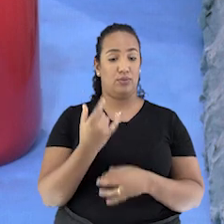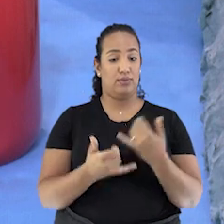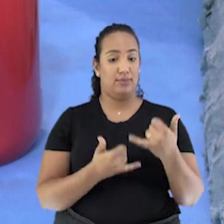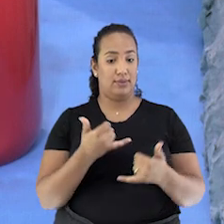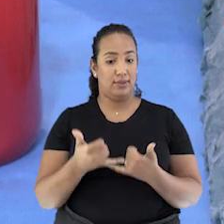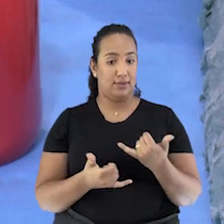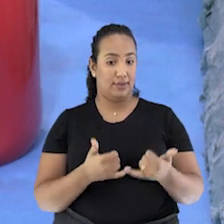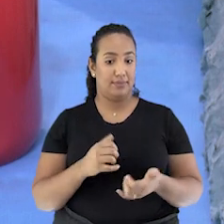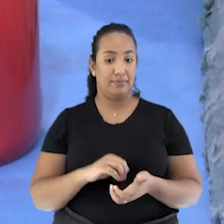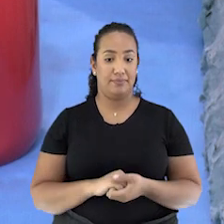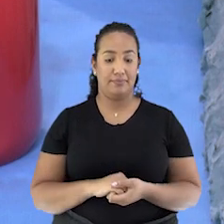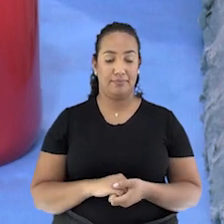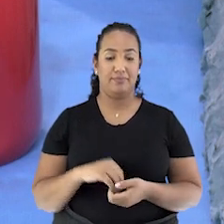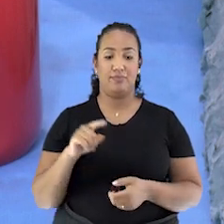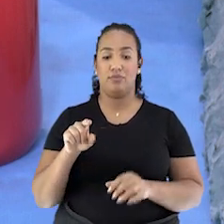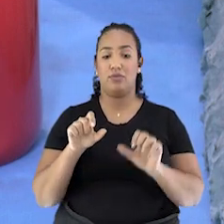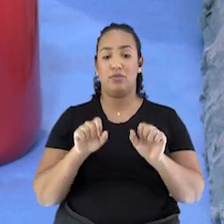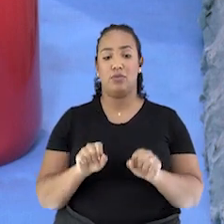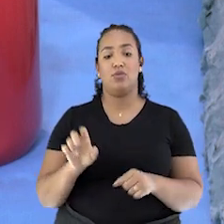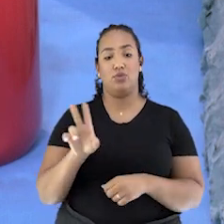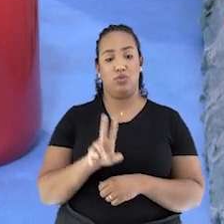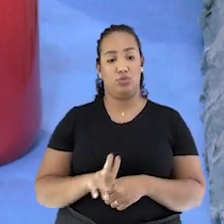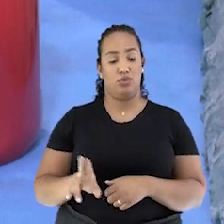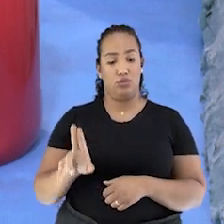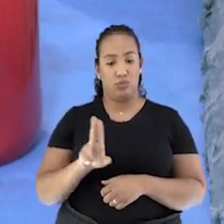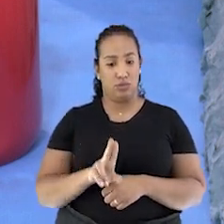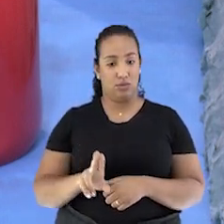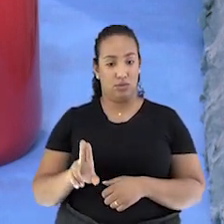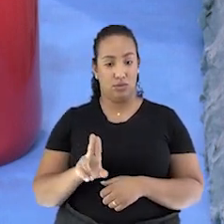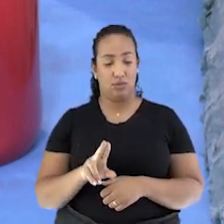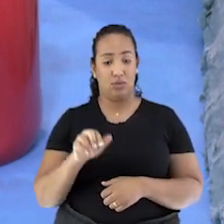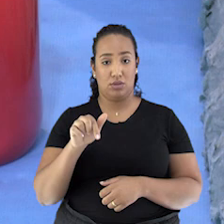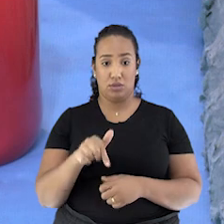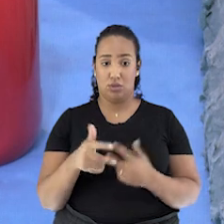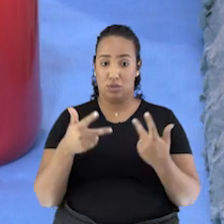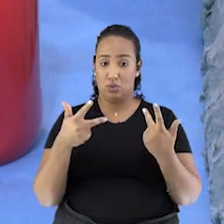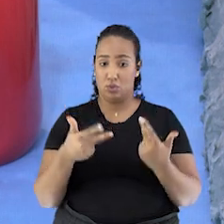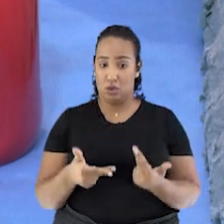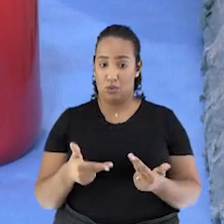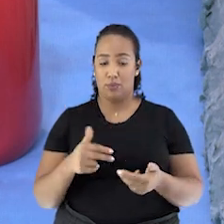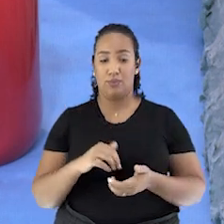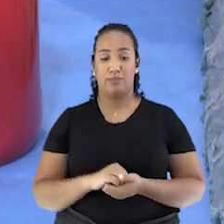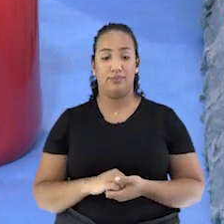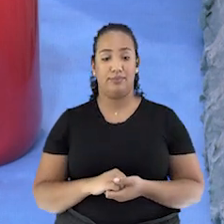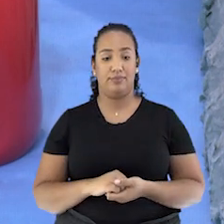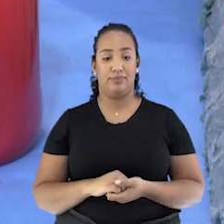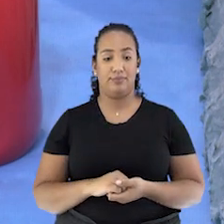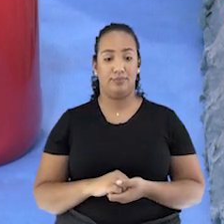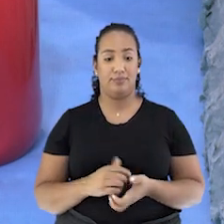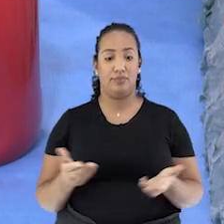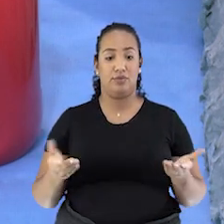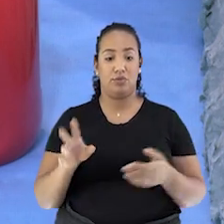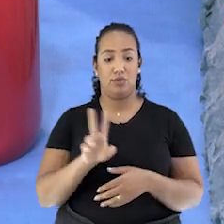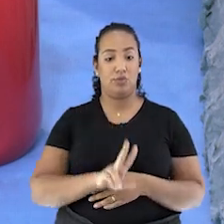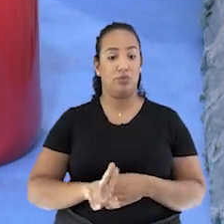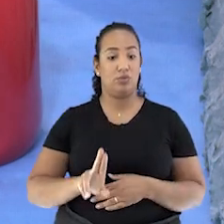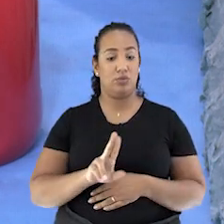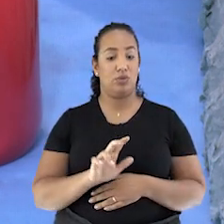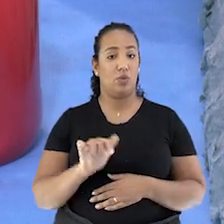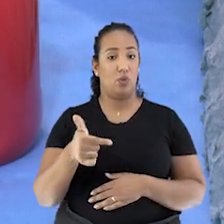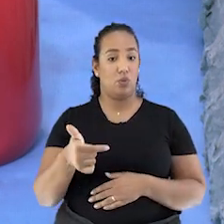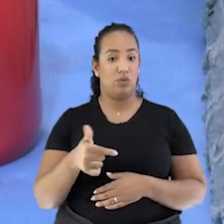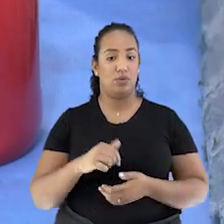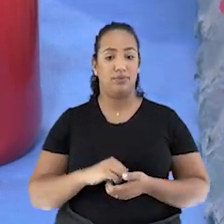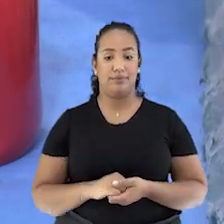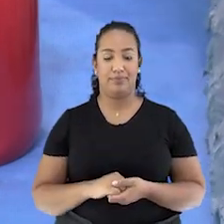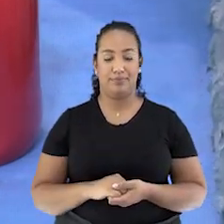jogar. Então aqui a gente já tem uma brincadeira. Você pode reutilizar